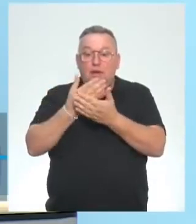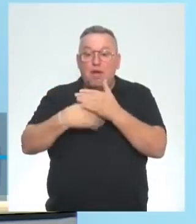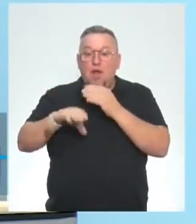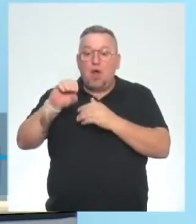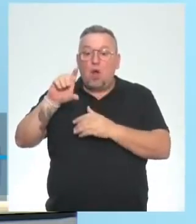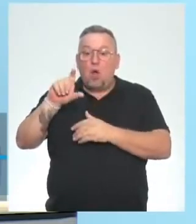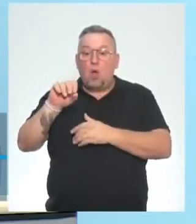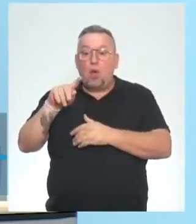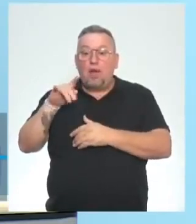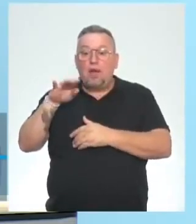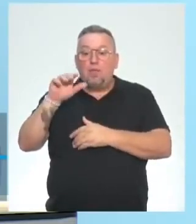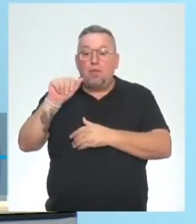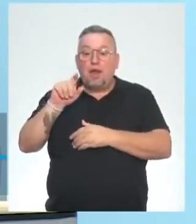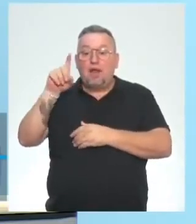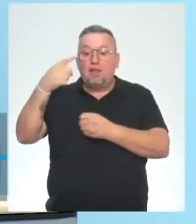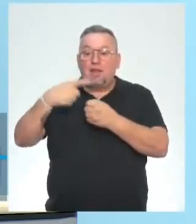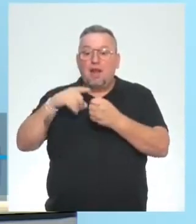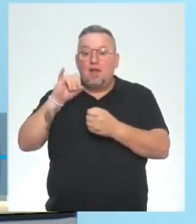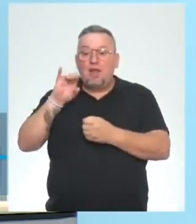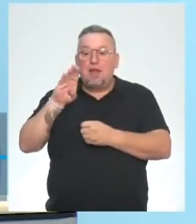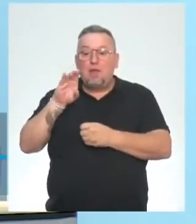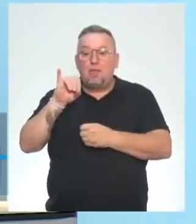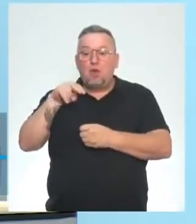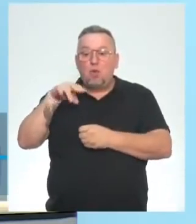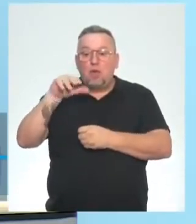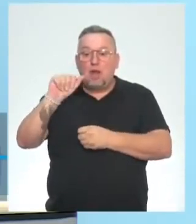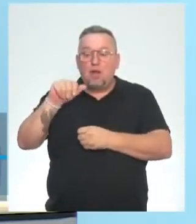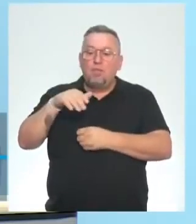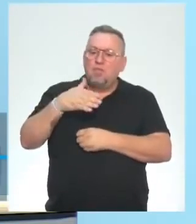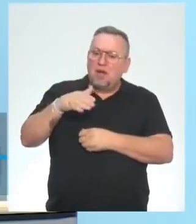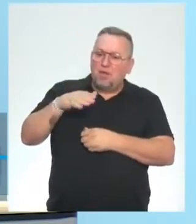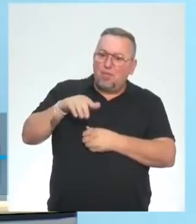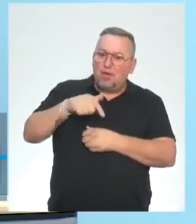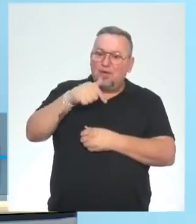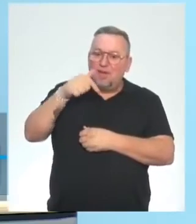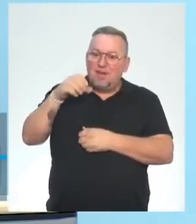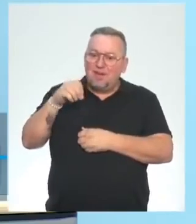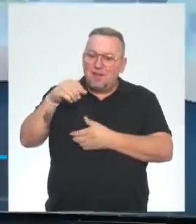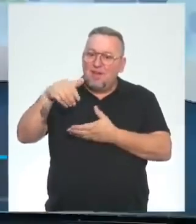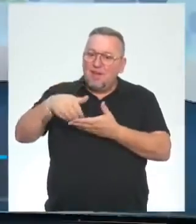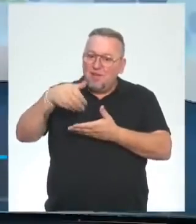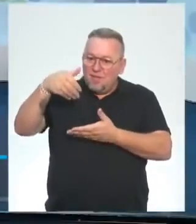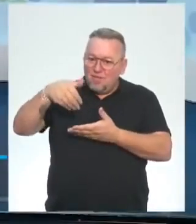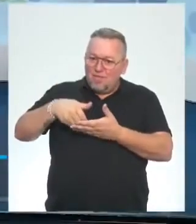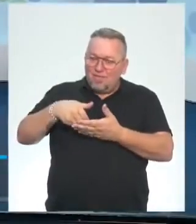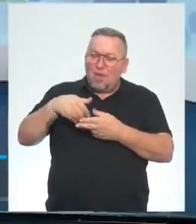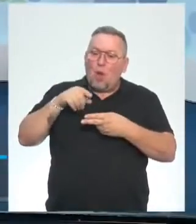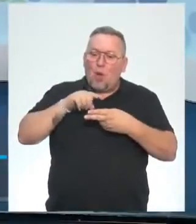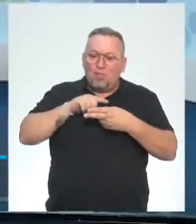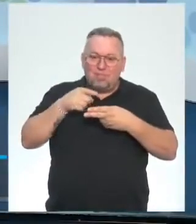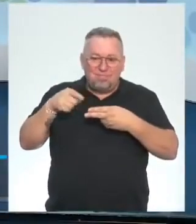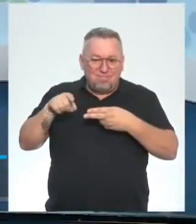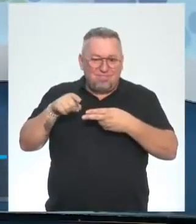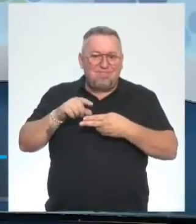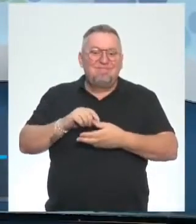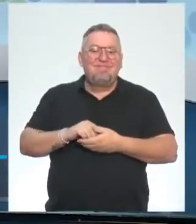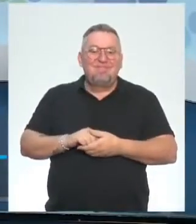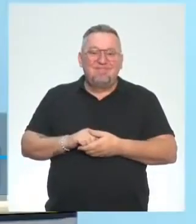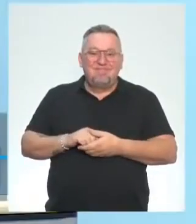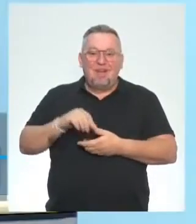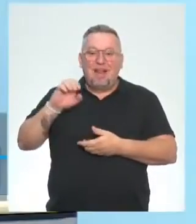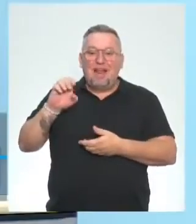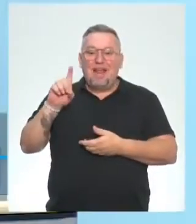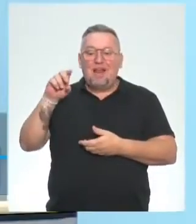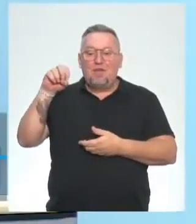Olímpia Falsi, em Ibiúna, responderam aproximadamente 70 colheres. Tá falando de estimativa também, isso é muito bacana. Ideia, né? Olha só, o